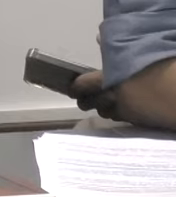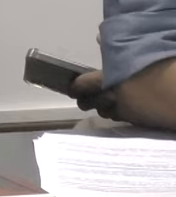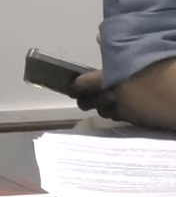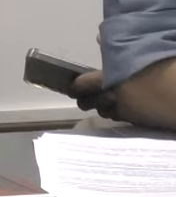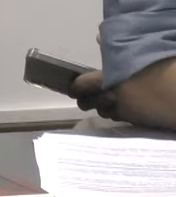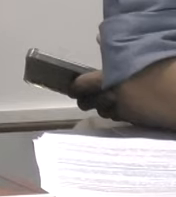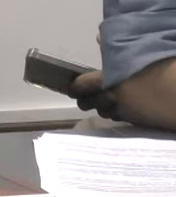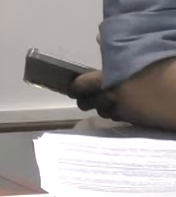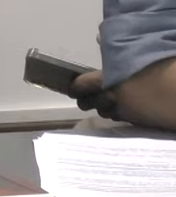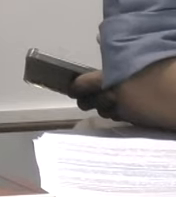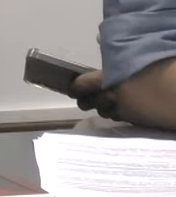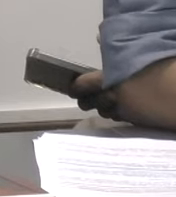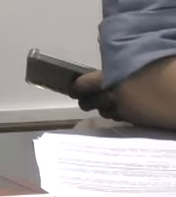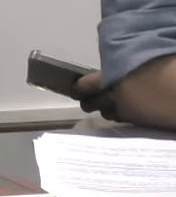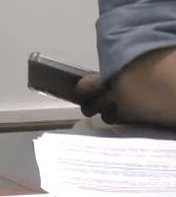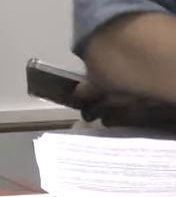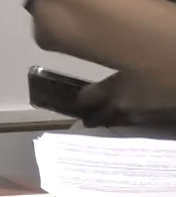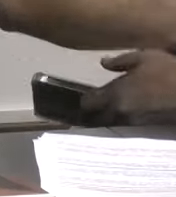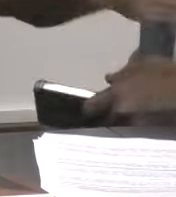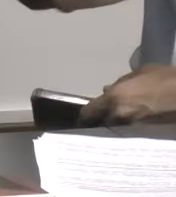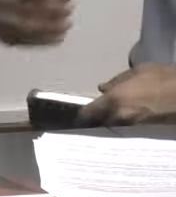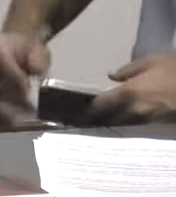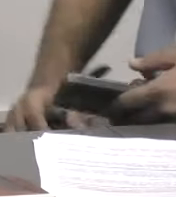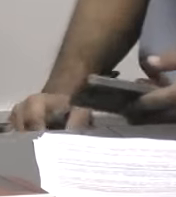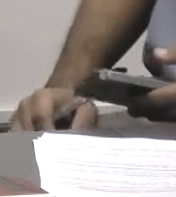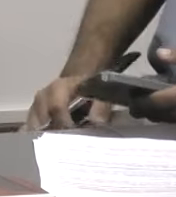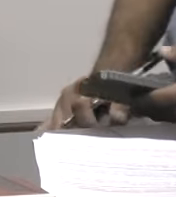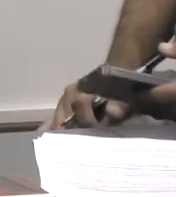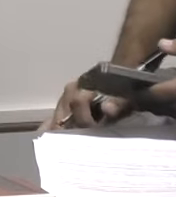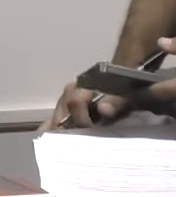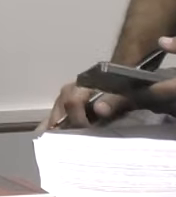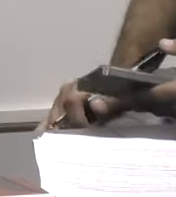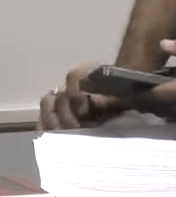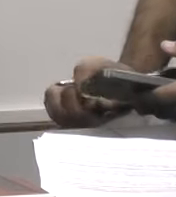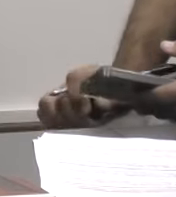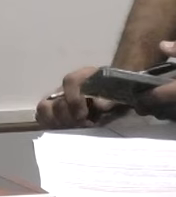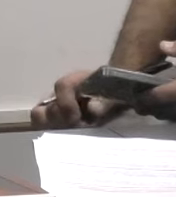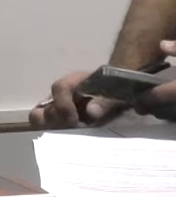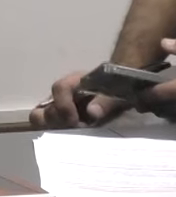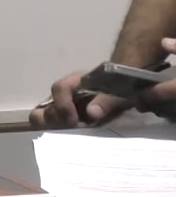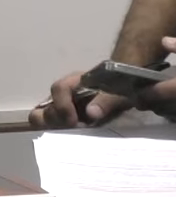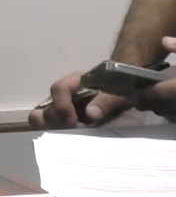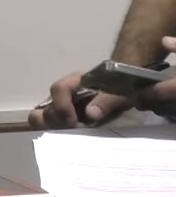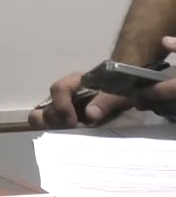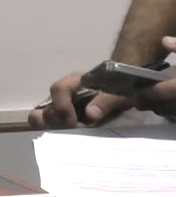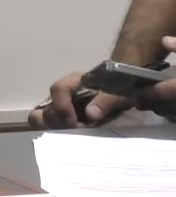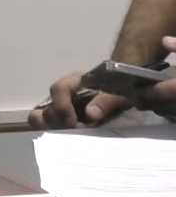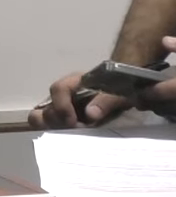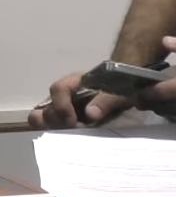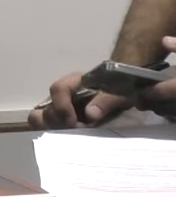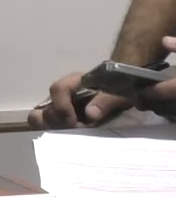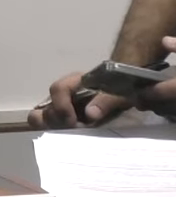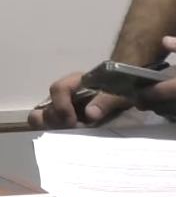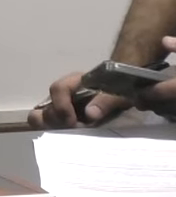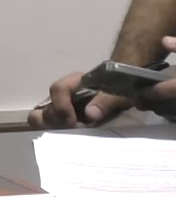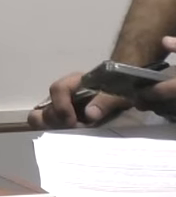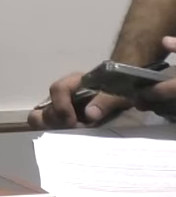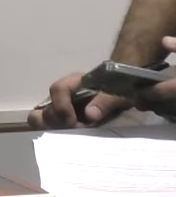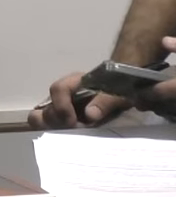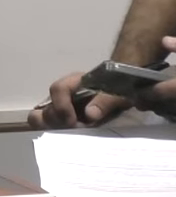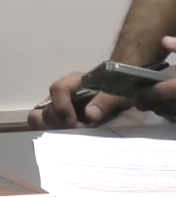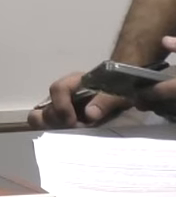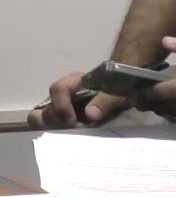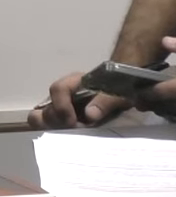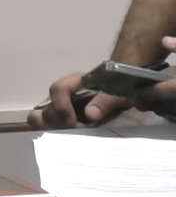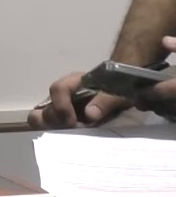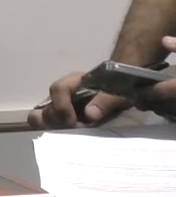se sabia que existia hepatite C, que foi o que acabou detonando o Betinho junto com a quebra da imunidade por causa do HIV.